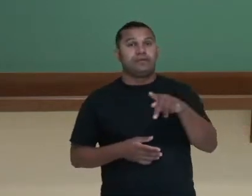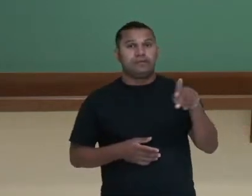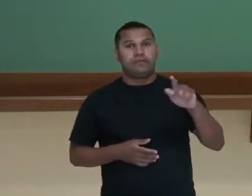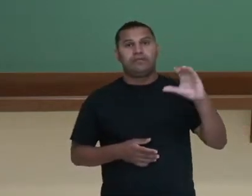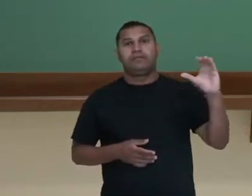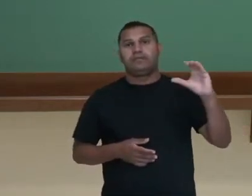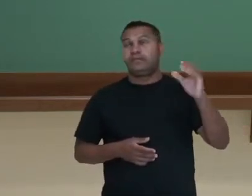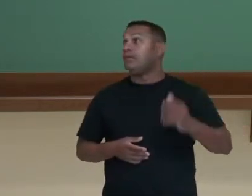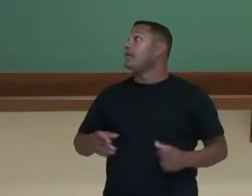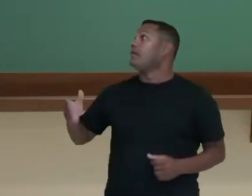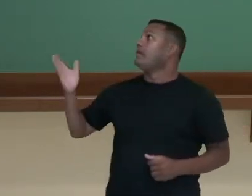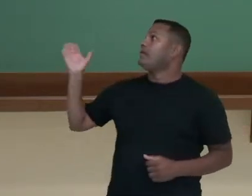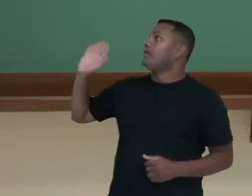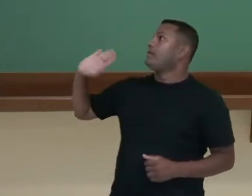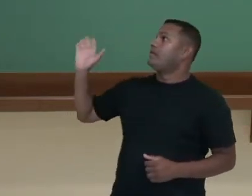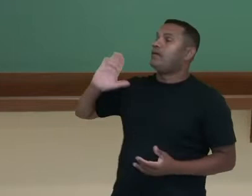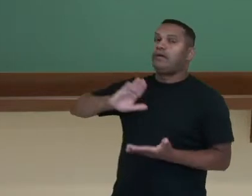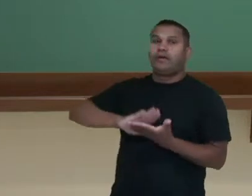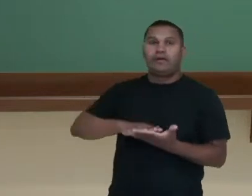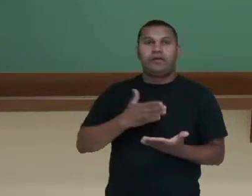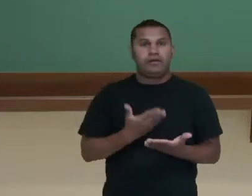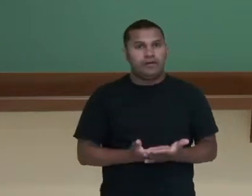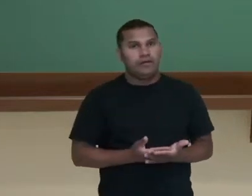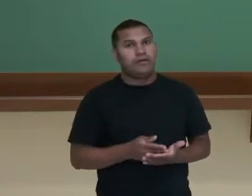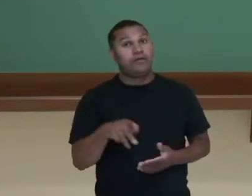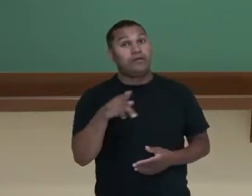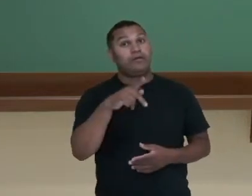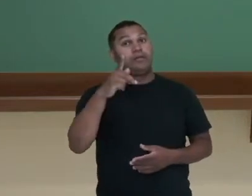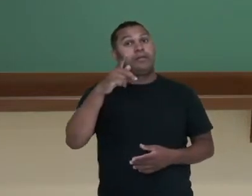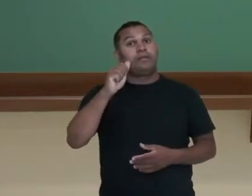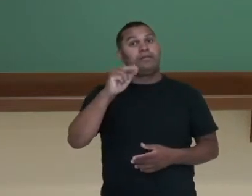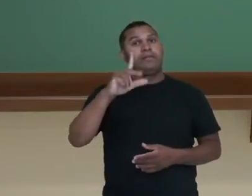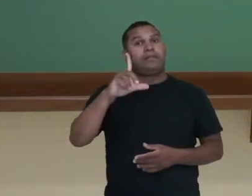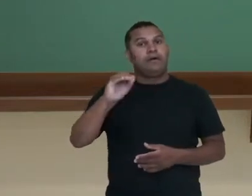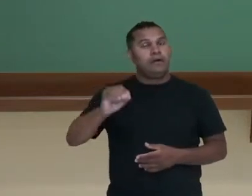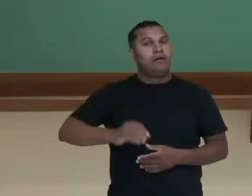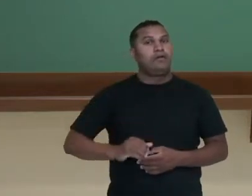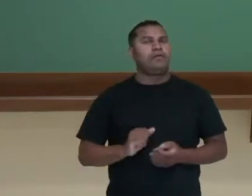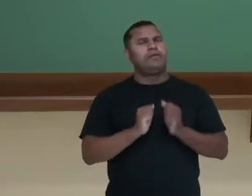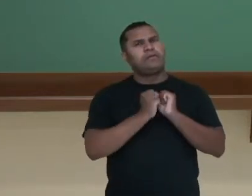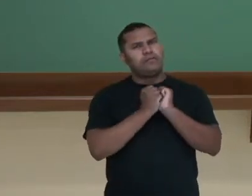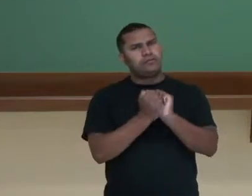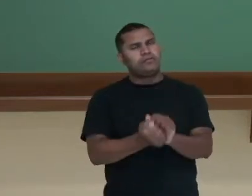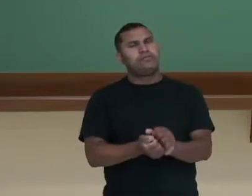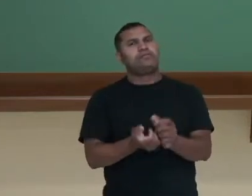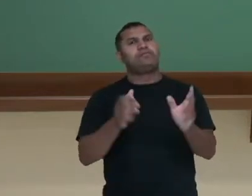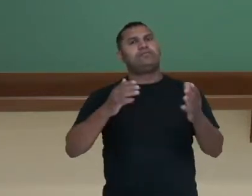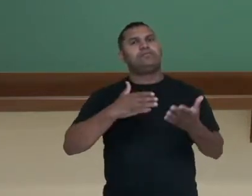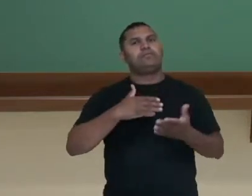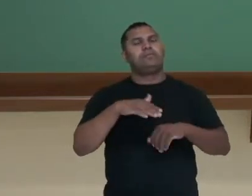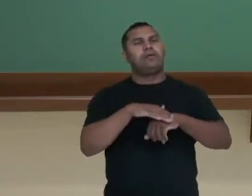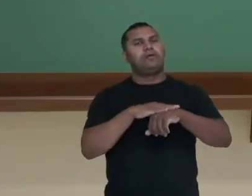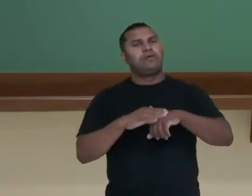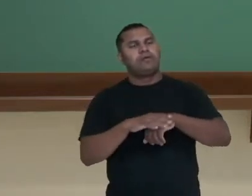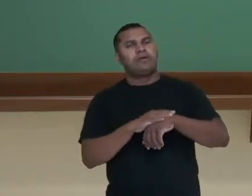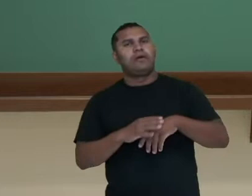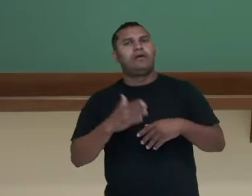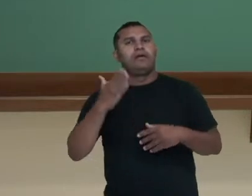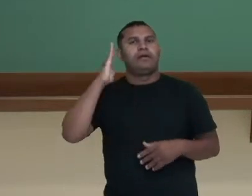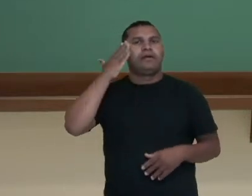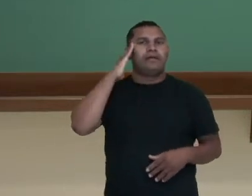Carlos, nosso intérprete, seja bem-vindo, Carlos, para que a gente possa conversar, entender,